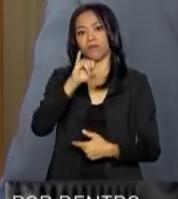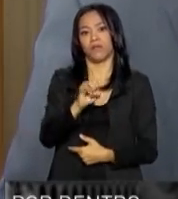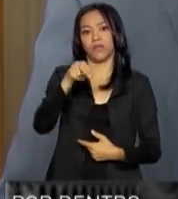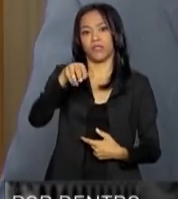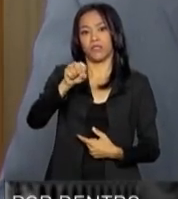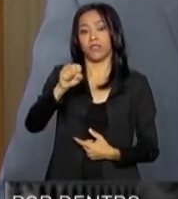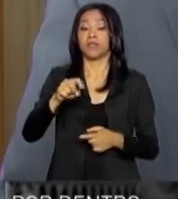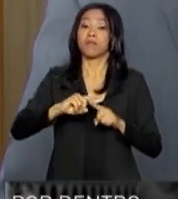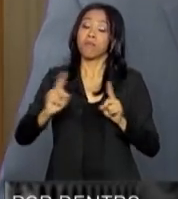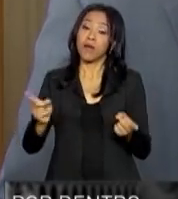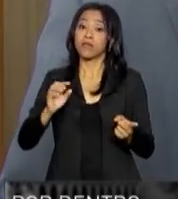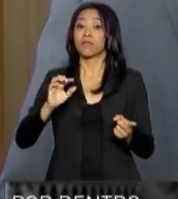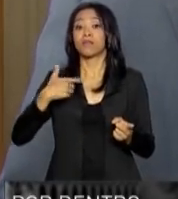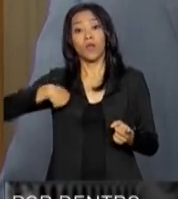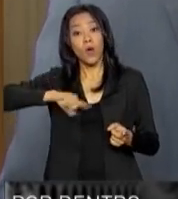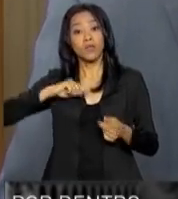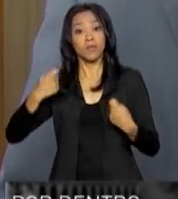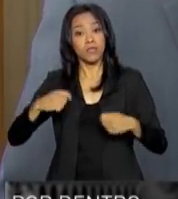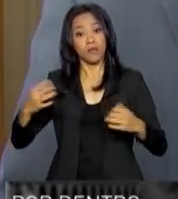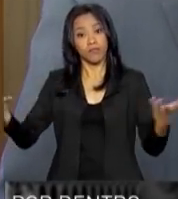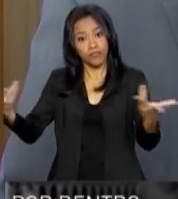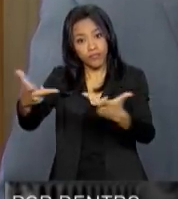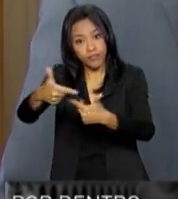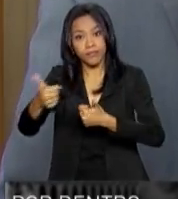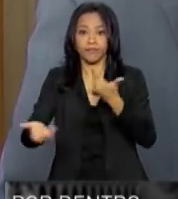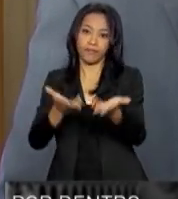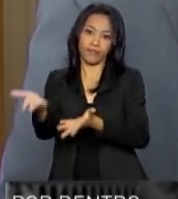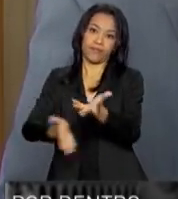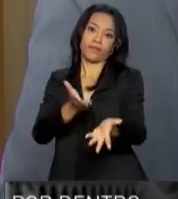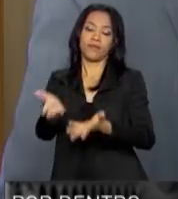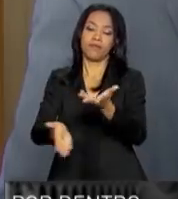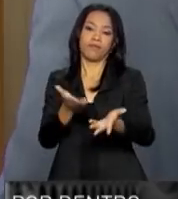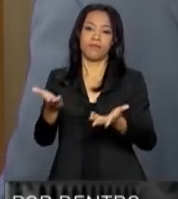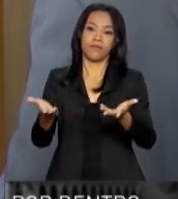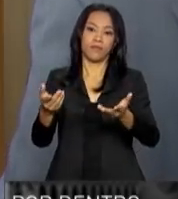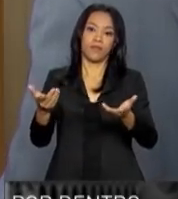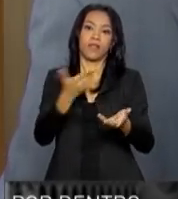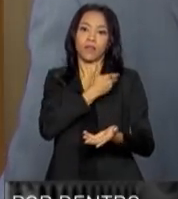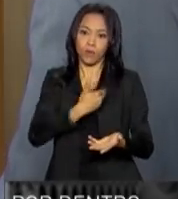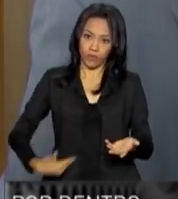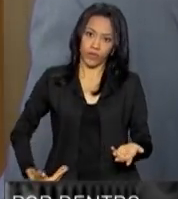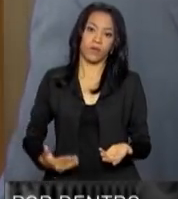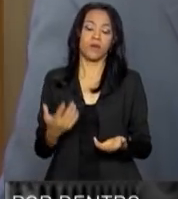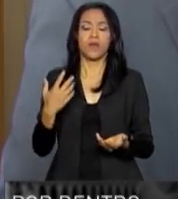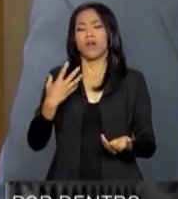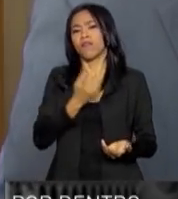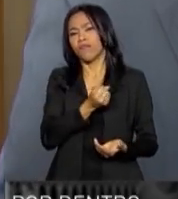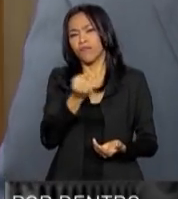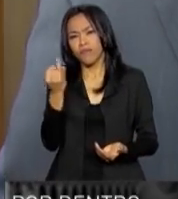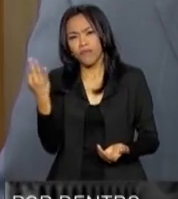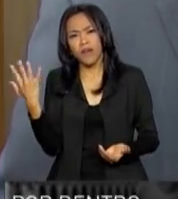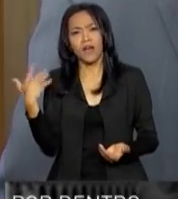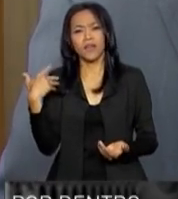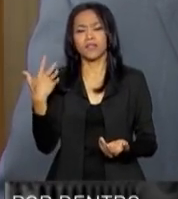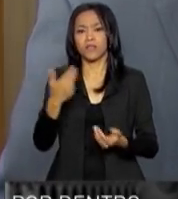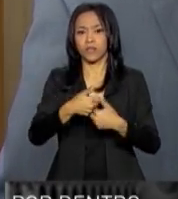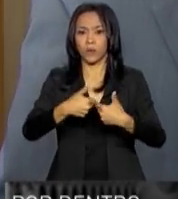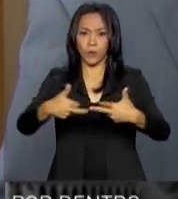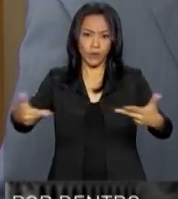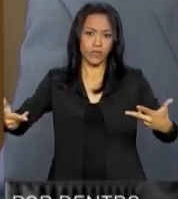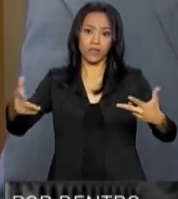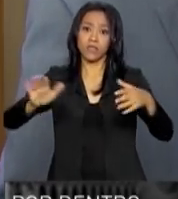nós temos que tornar o serviço público eficiente há muitos dos benefícios hoje protocolados nas agências da previdência efetivamente não